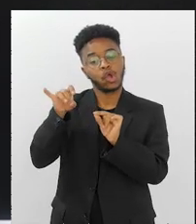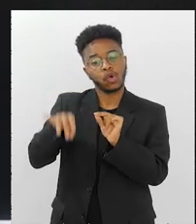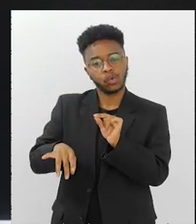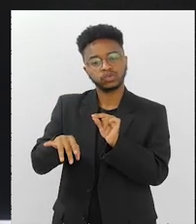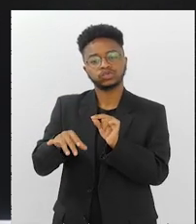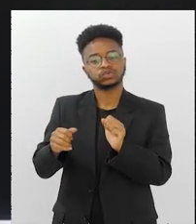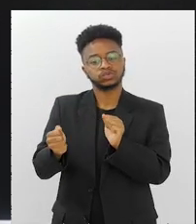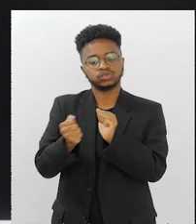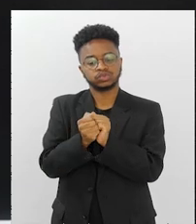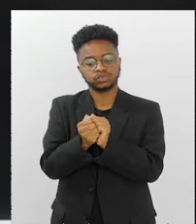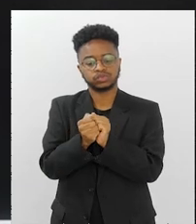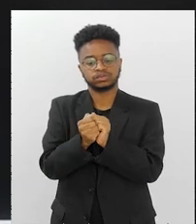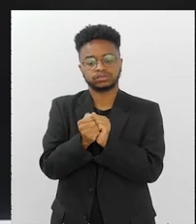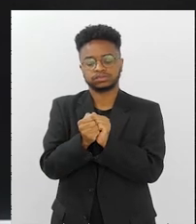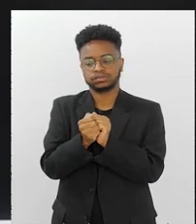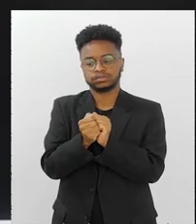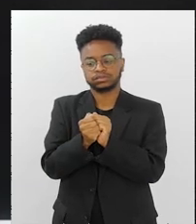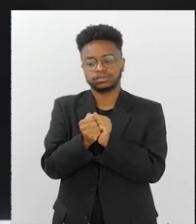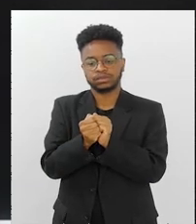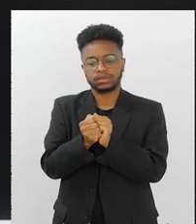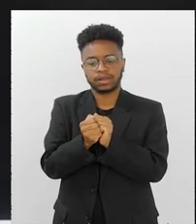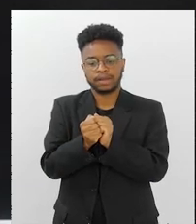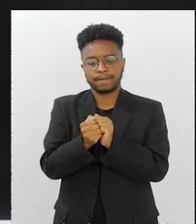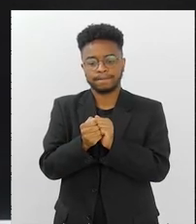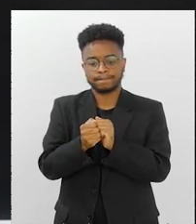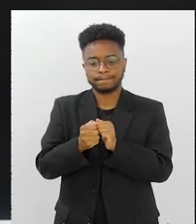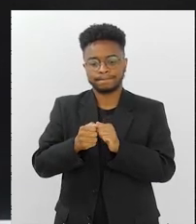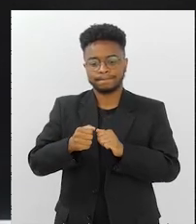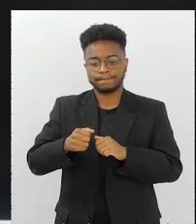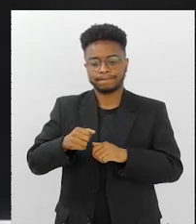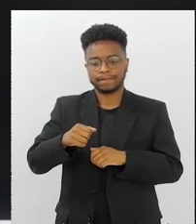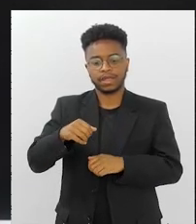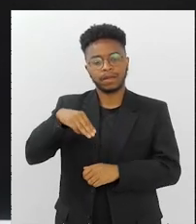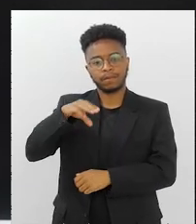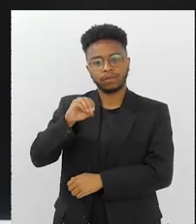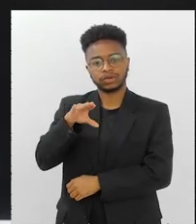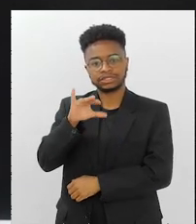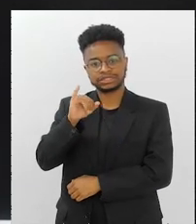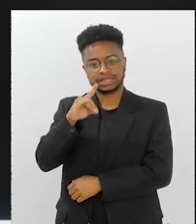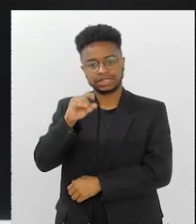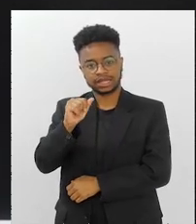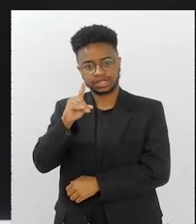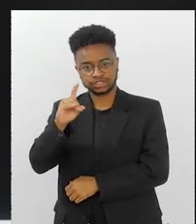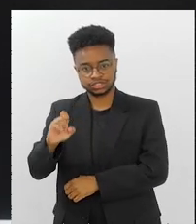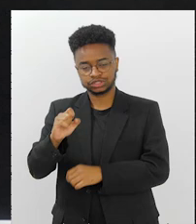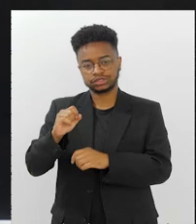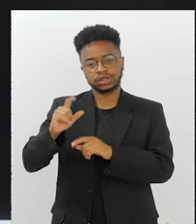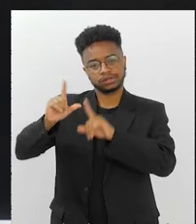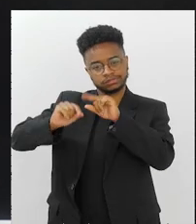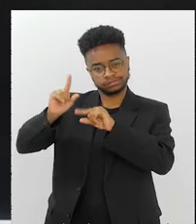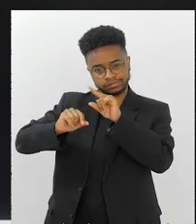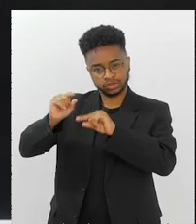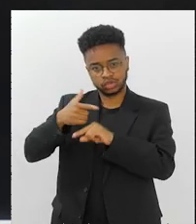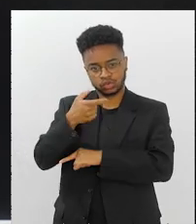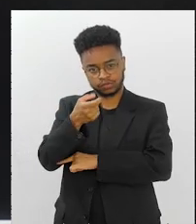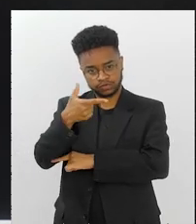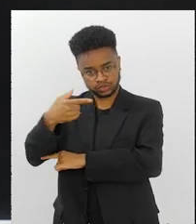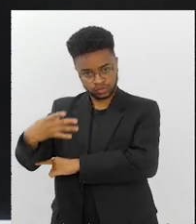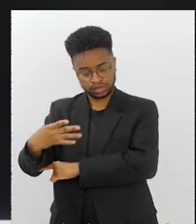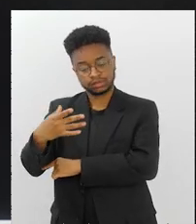último da Mocidade Independente de Padre Miguel foi 2024 é esse ano e ali eu vi uma coisa muito legal